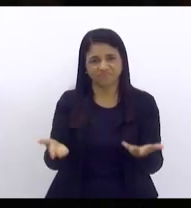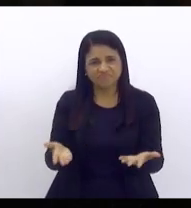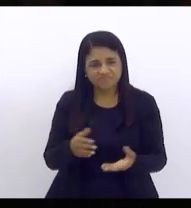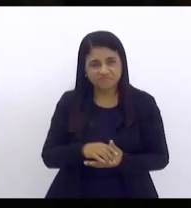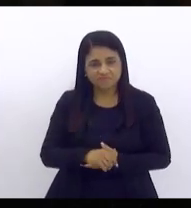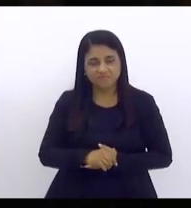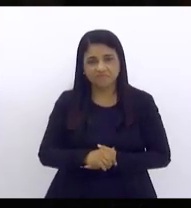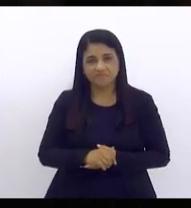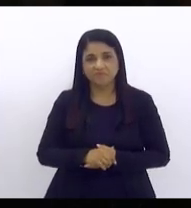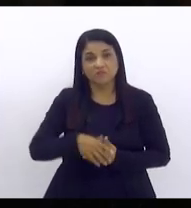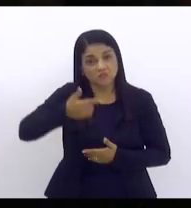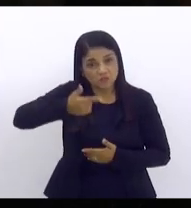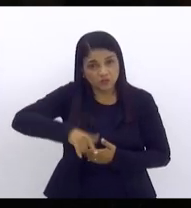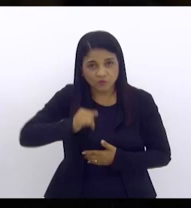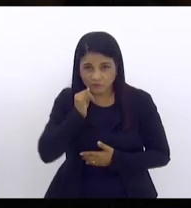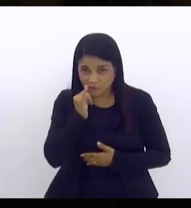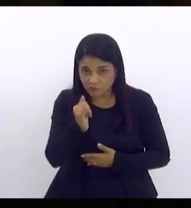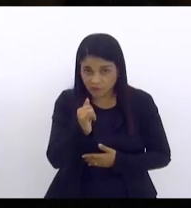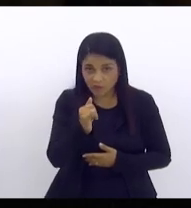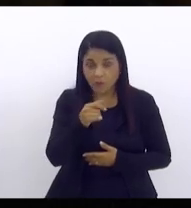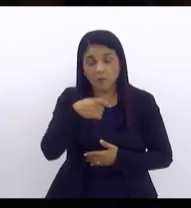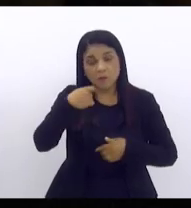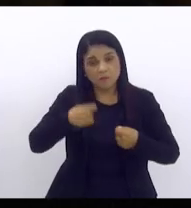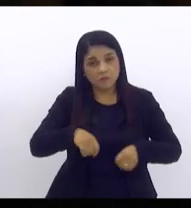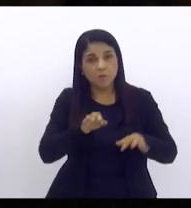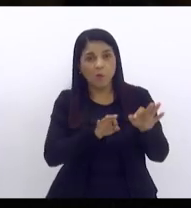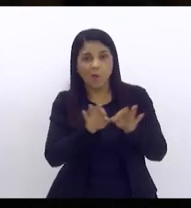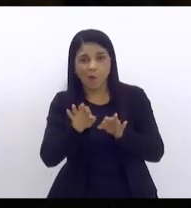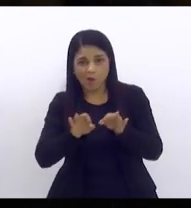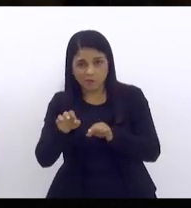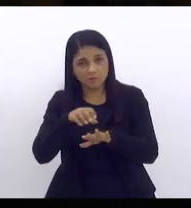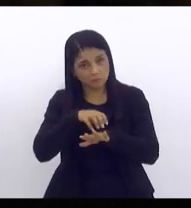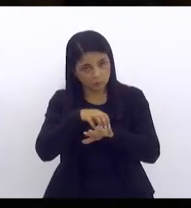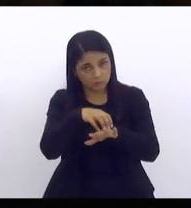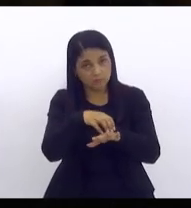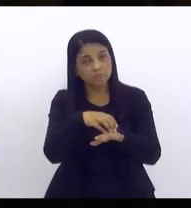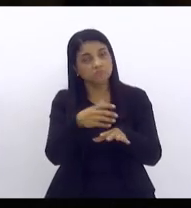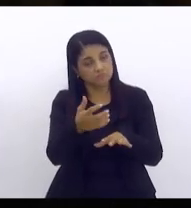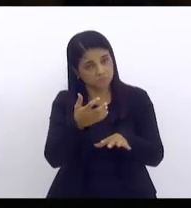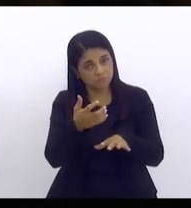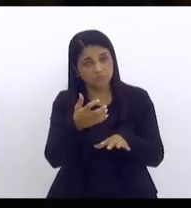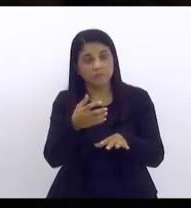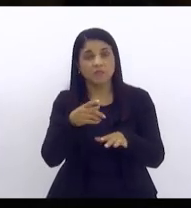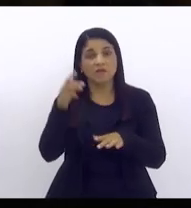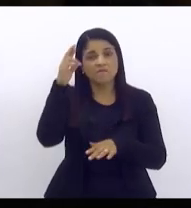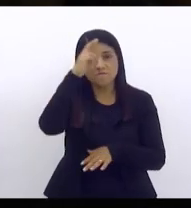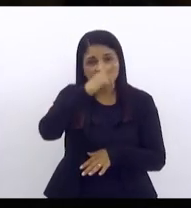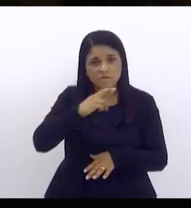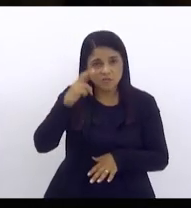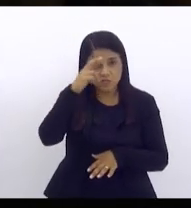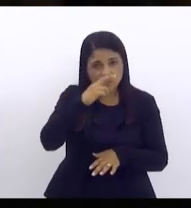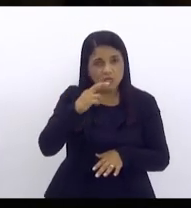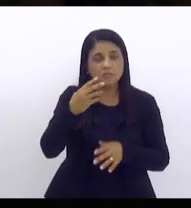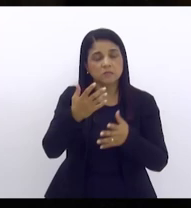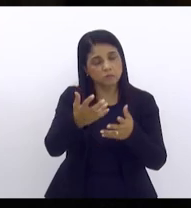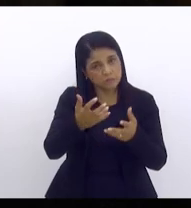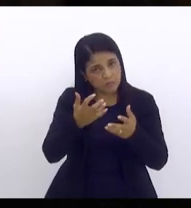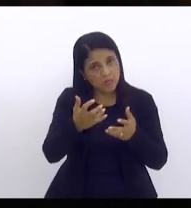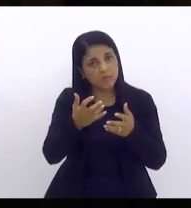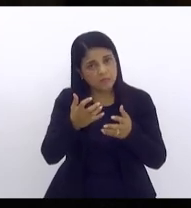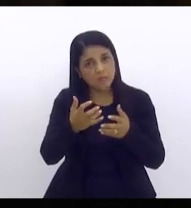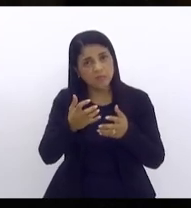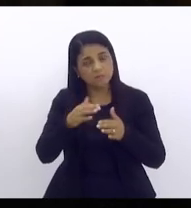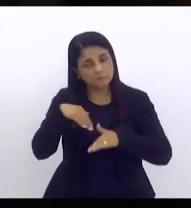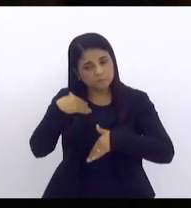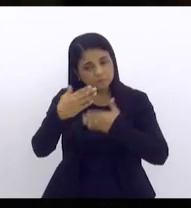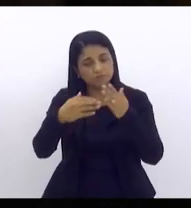Volto a dizer, queremos ordem no trânsito? Queremos. Queremos fiscalização do trânsito, de